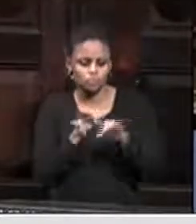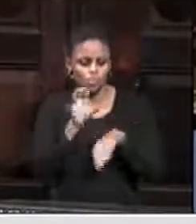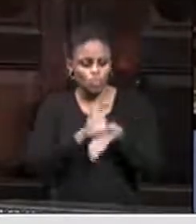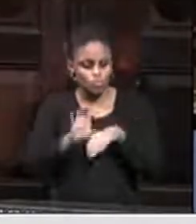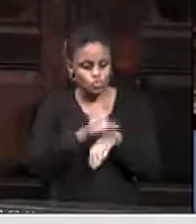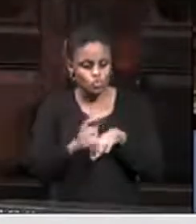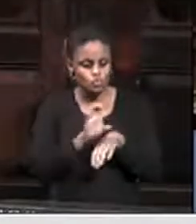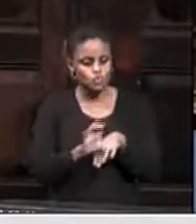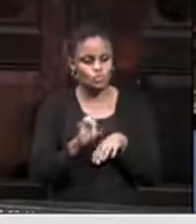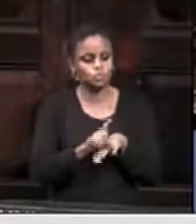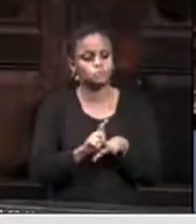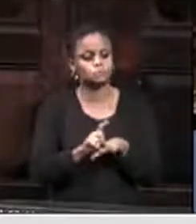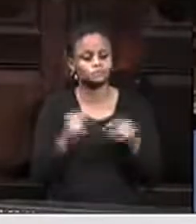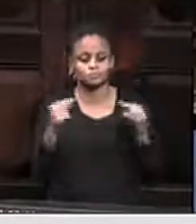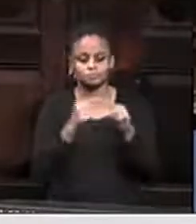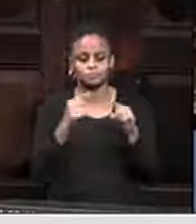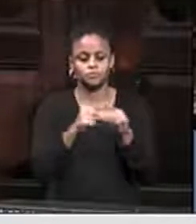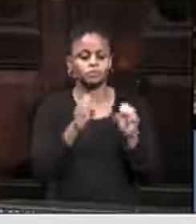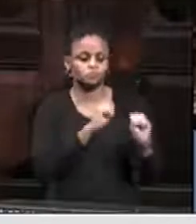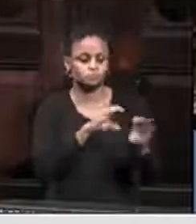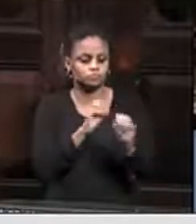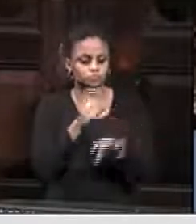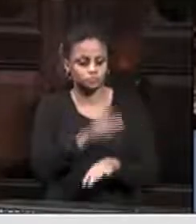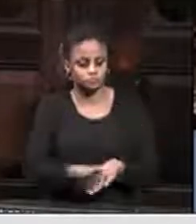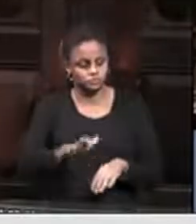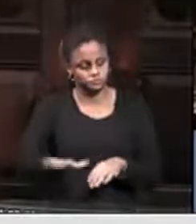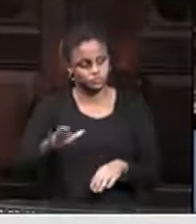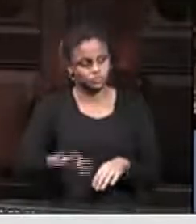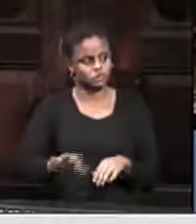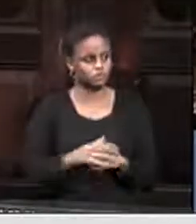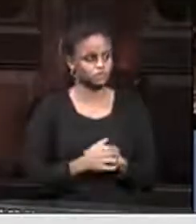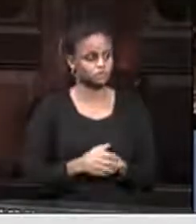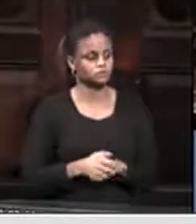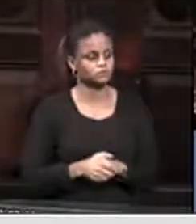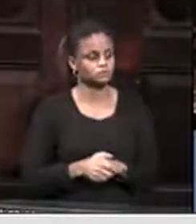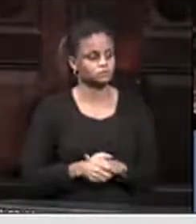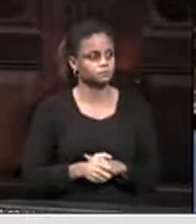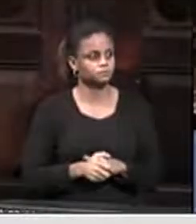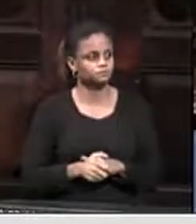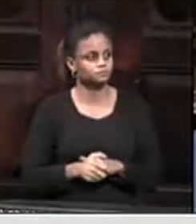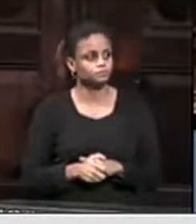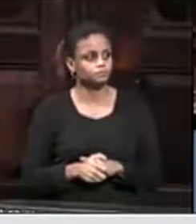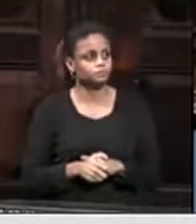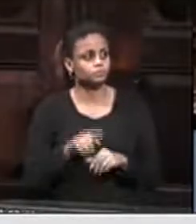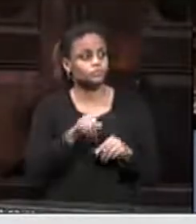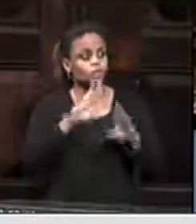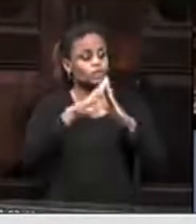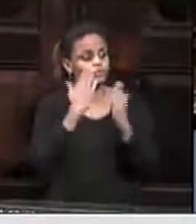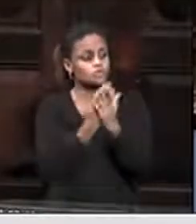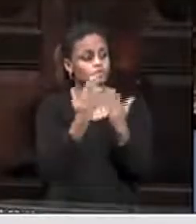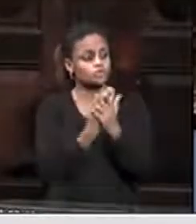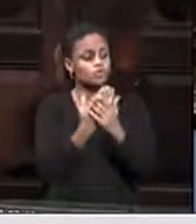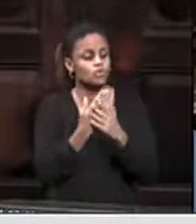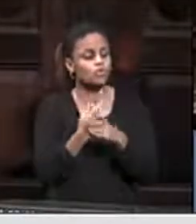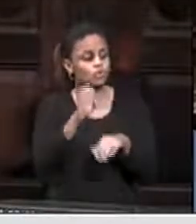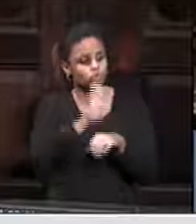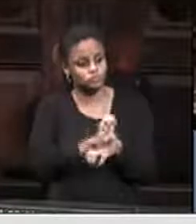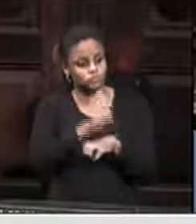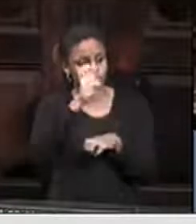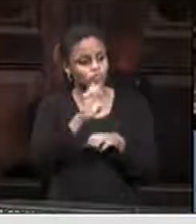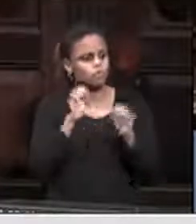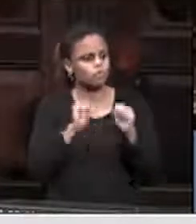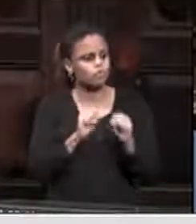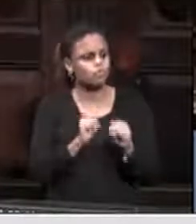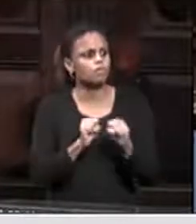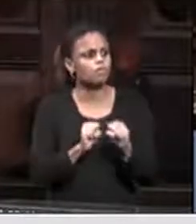programa federal, e esses cursos foram feitos nas escolas normais estaduais. Essas escolas normais estaduais podem perfeitamente